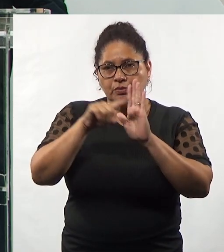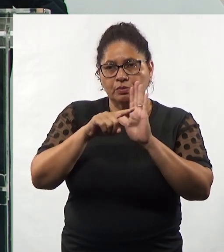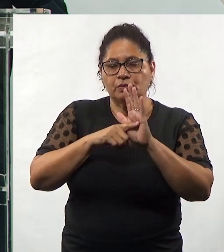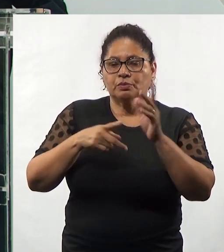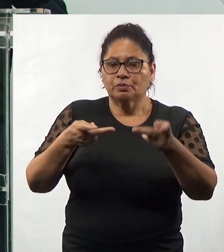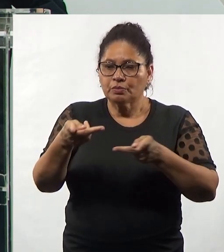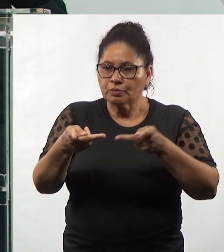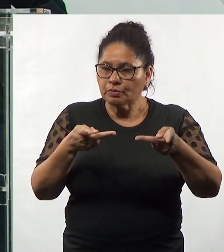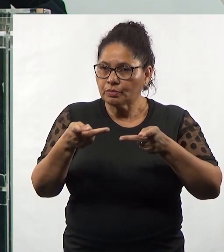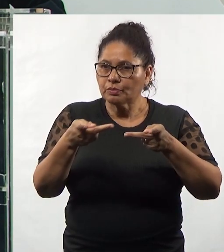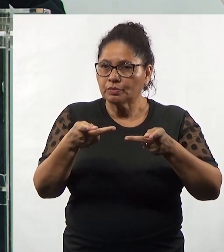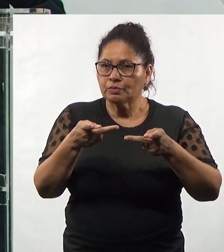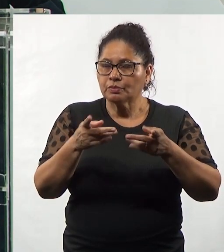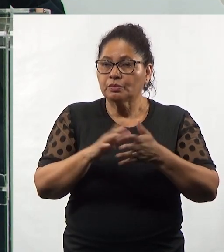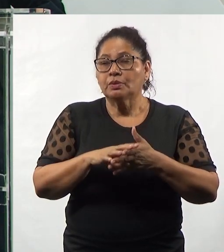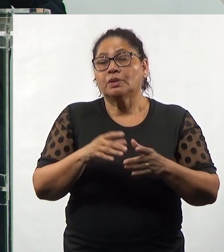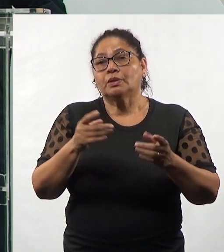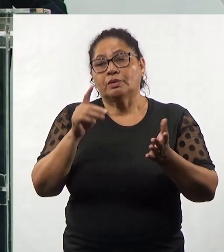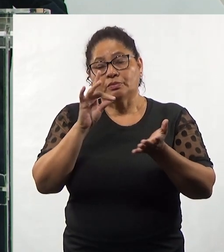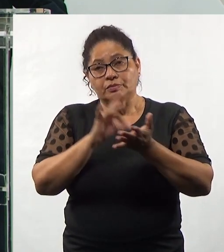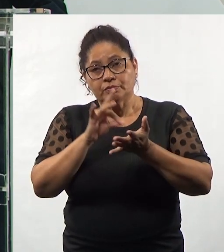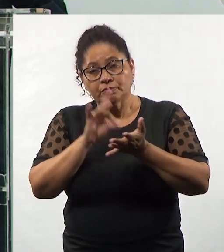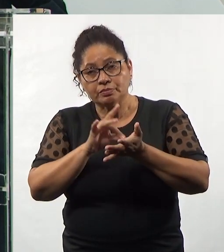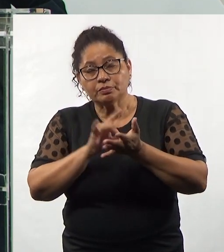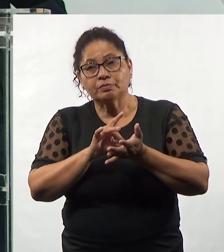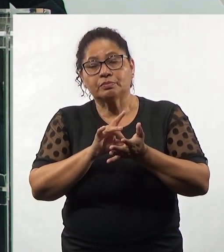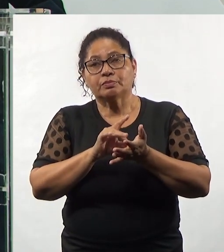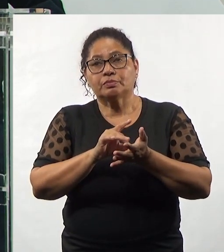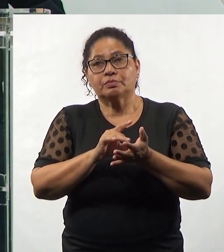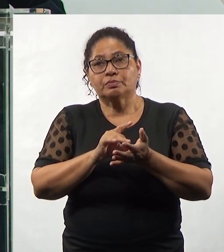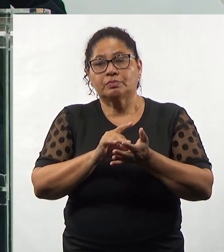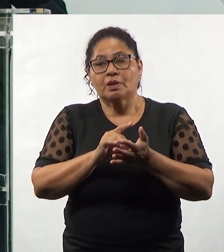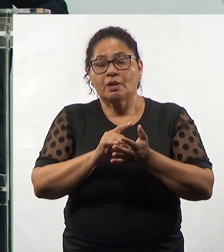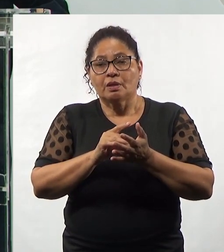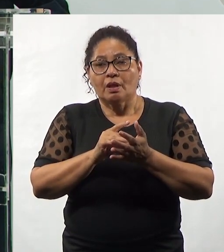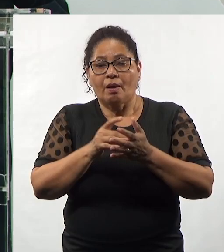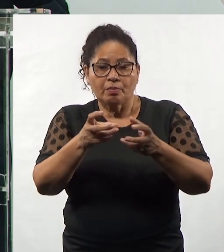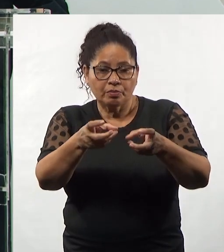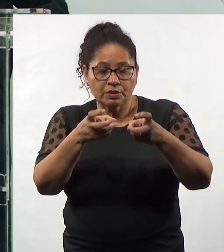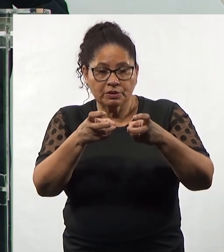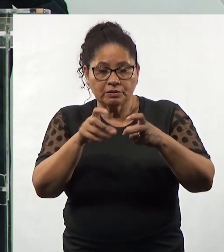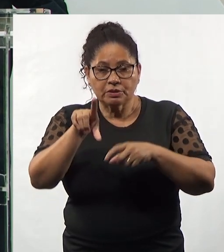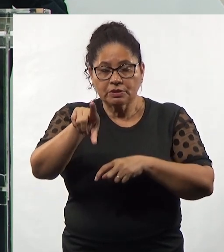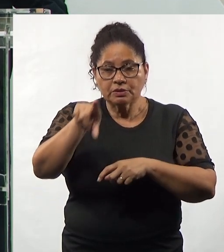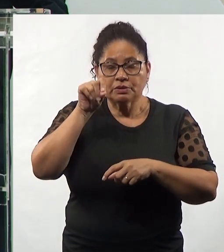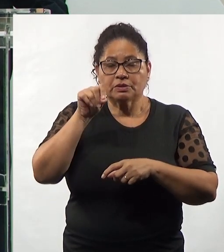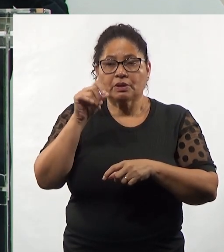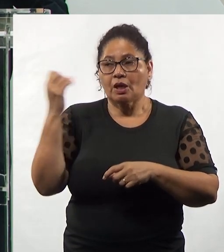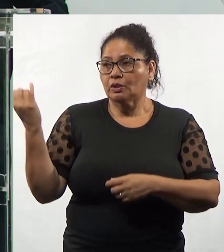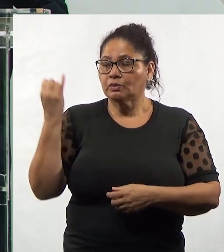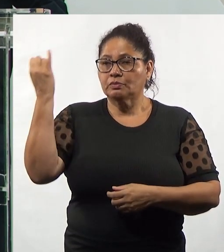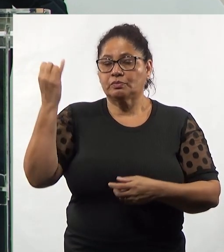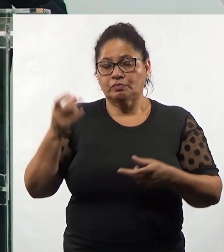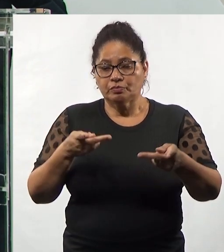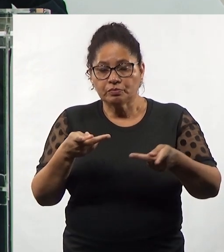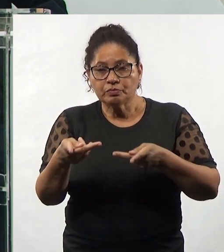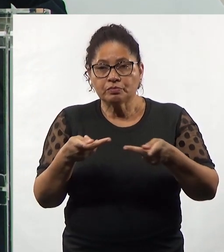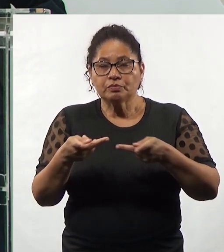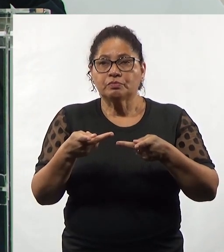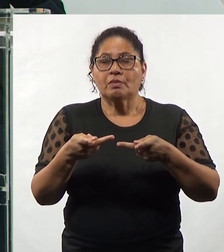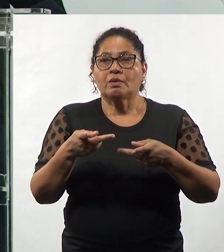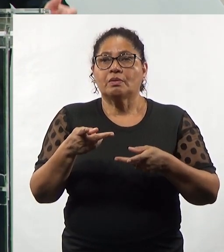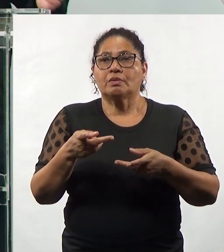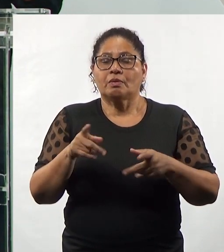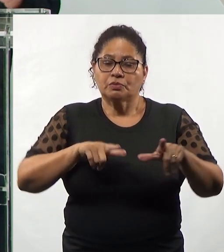e projetos. Na verdade, quando a gente fala em identificar, selecionar, priorizar projetos,